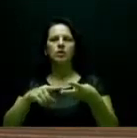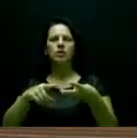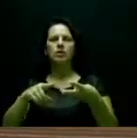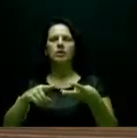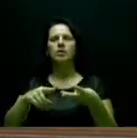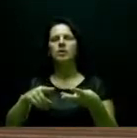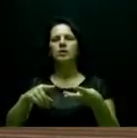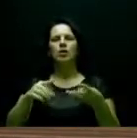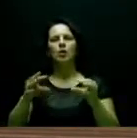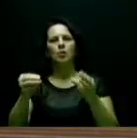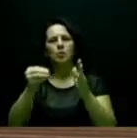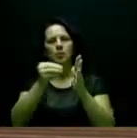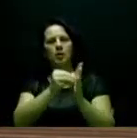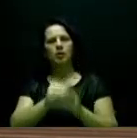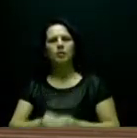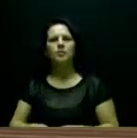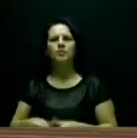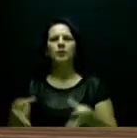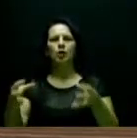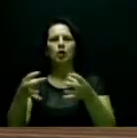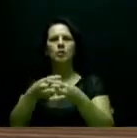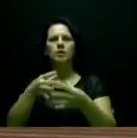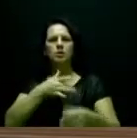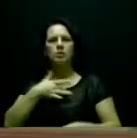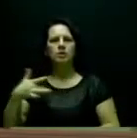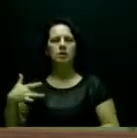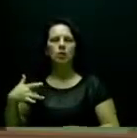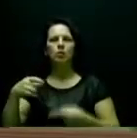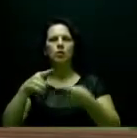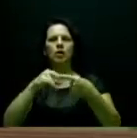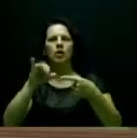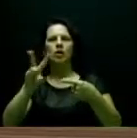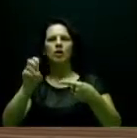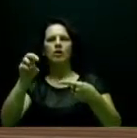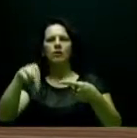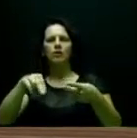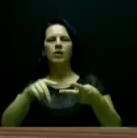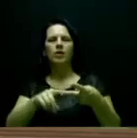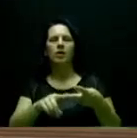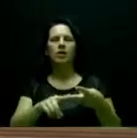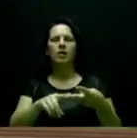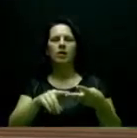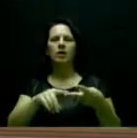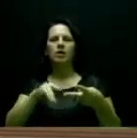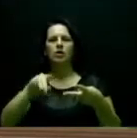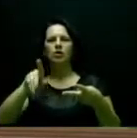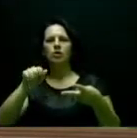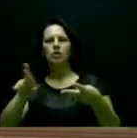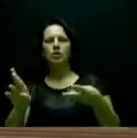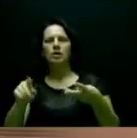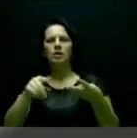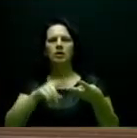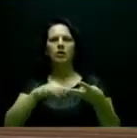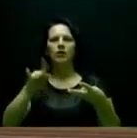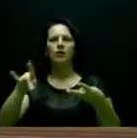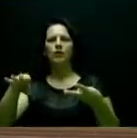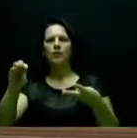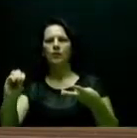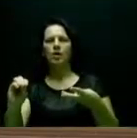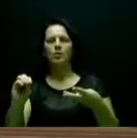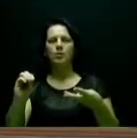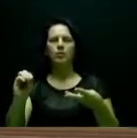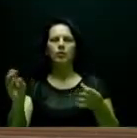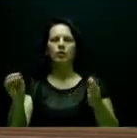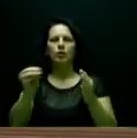membro. Comissão de Saúde, Ivan da Silva, presidente. Jair Ferreira Lucas, vice-presidente. Fábio Alves